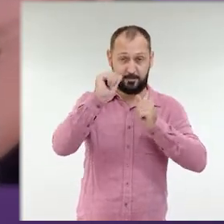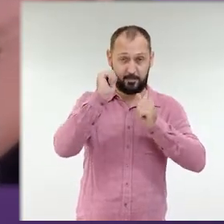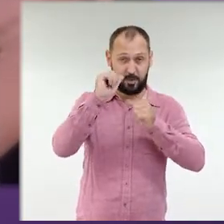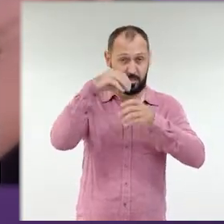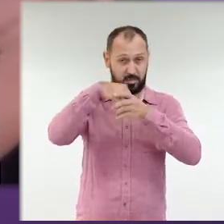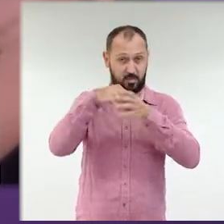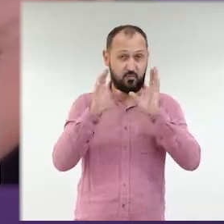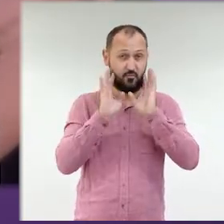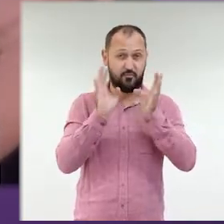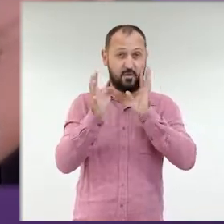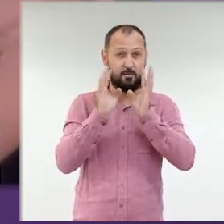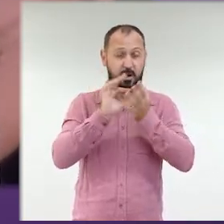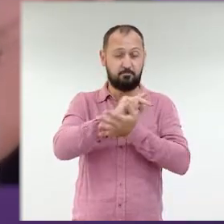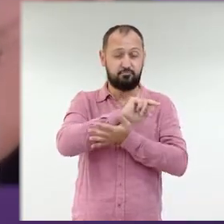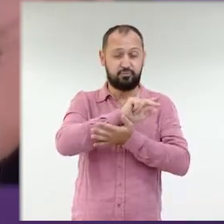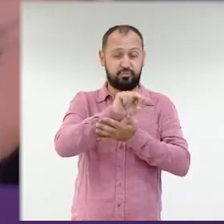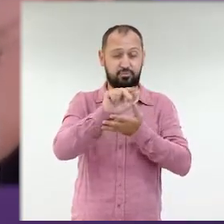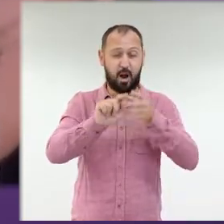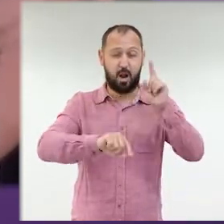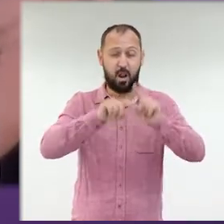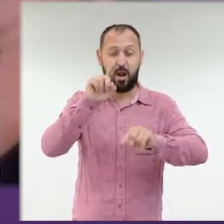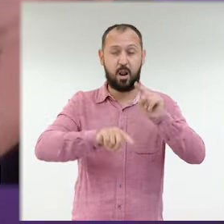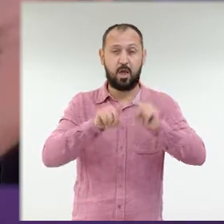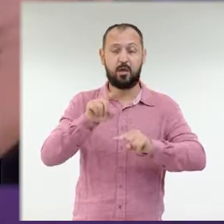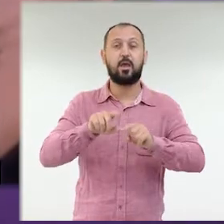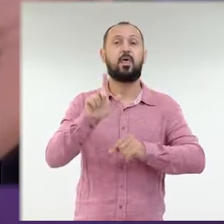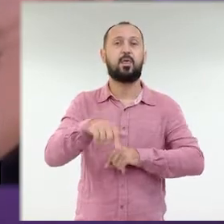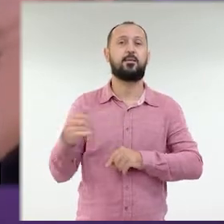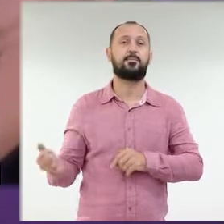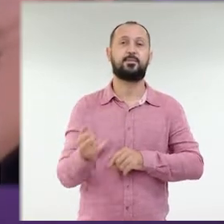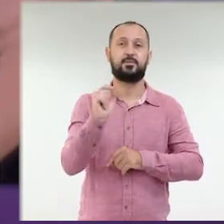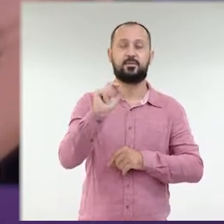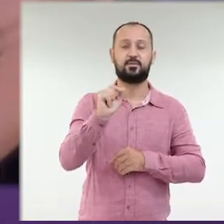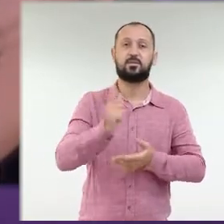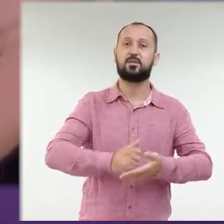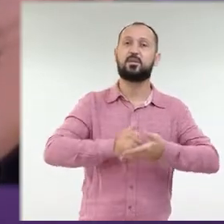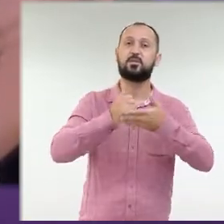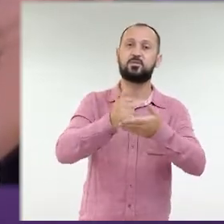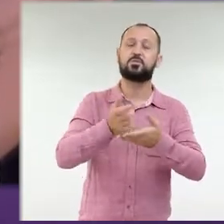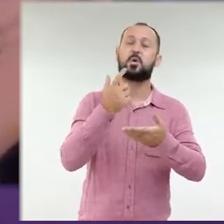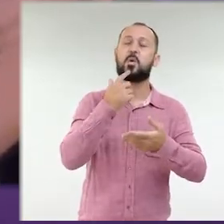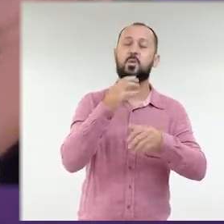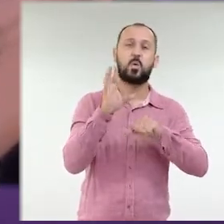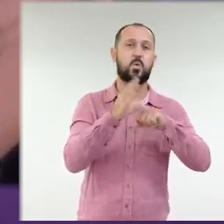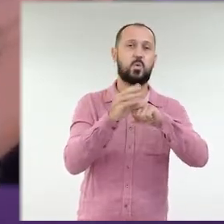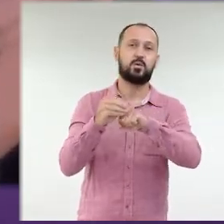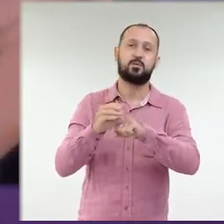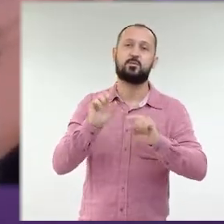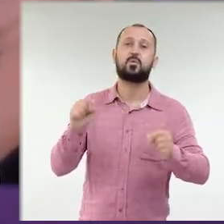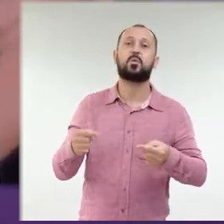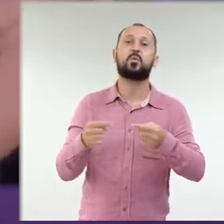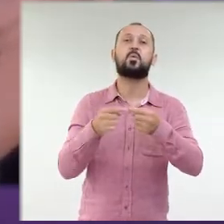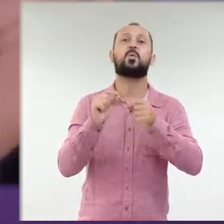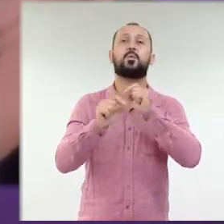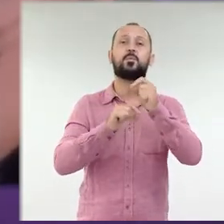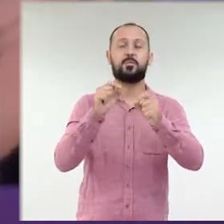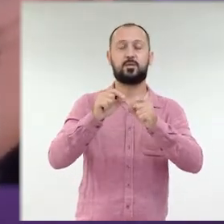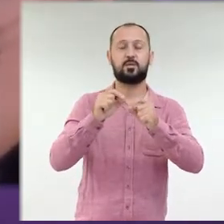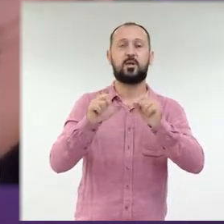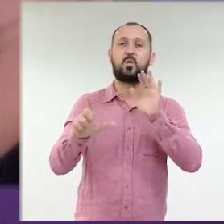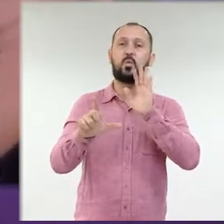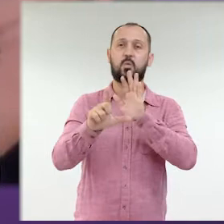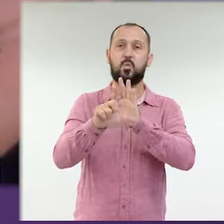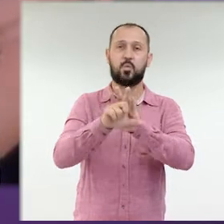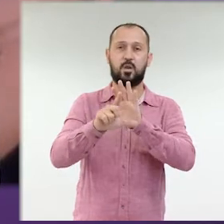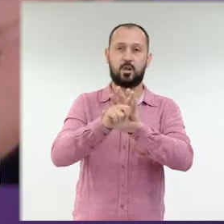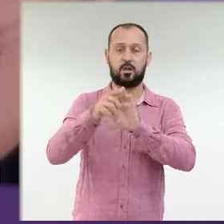uma quantidade impressionante de materiais muito importantes que agregam muito conhecimento no que diz respeito a essa questão da